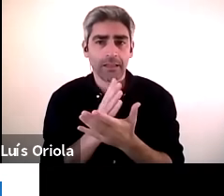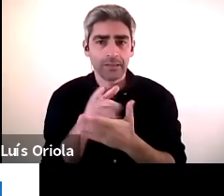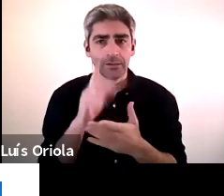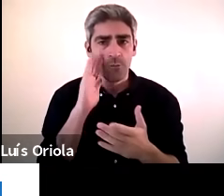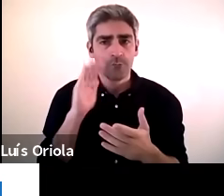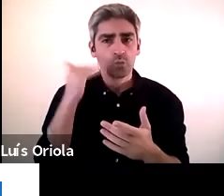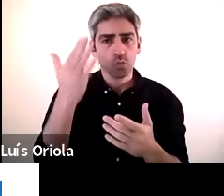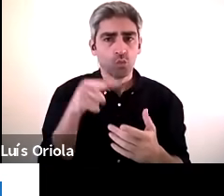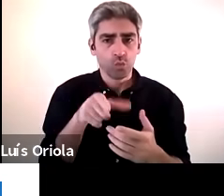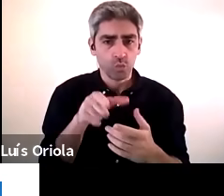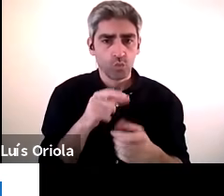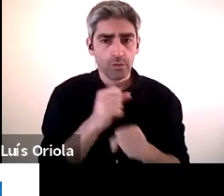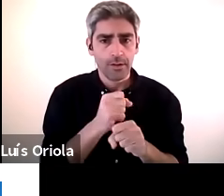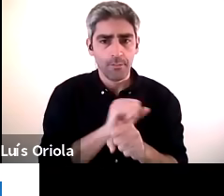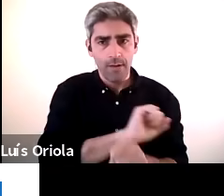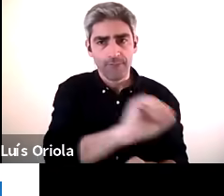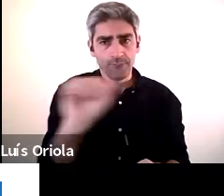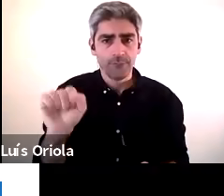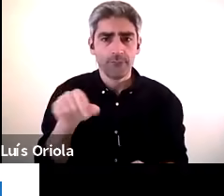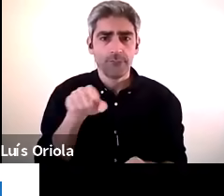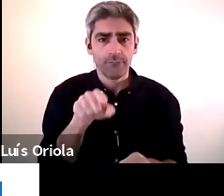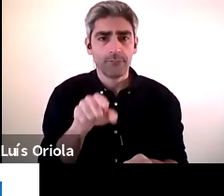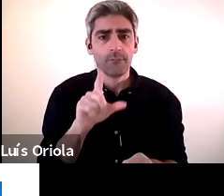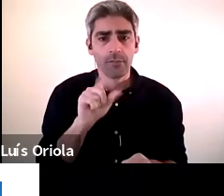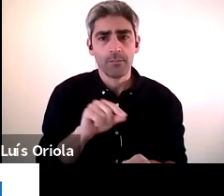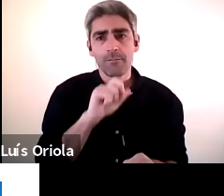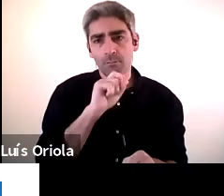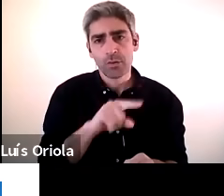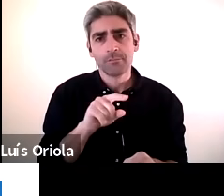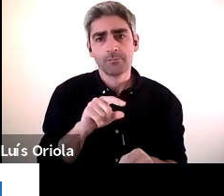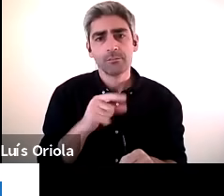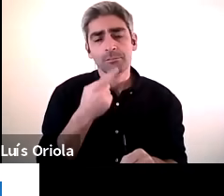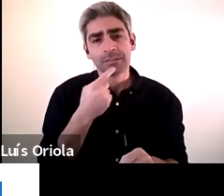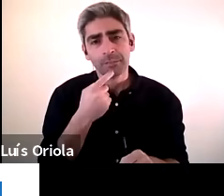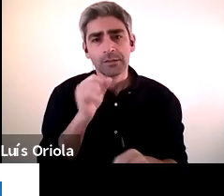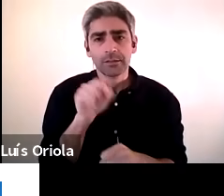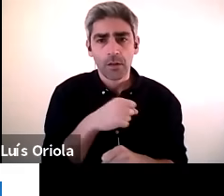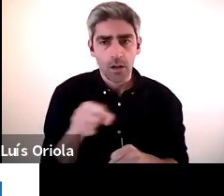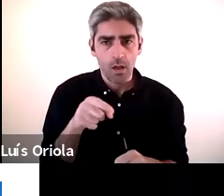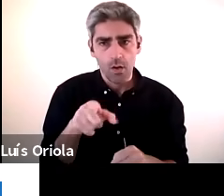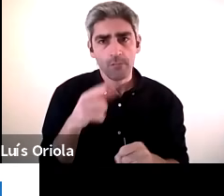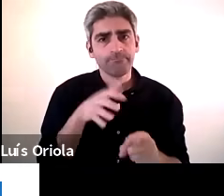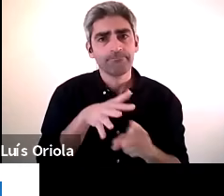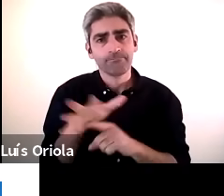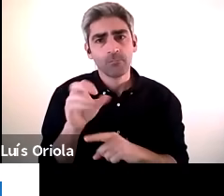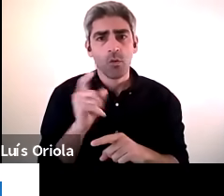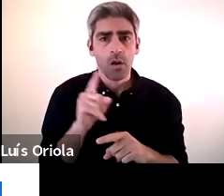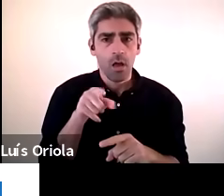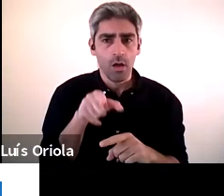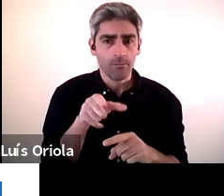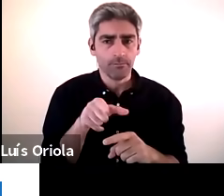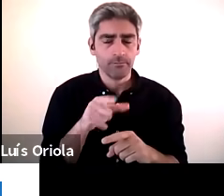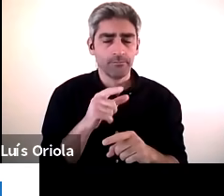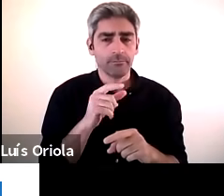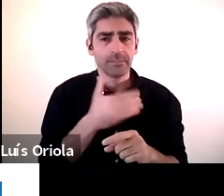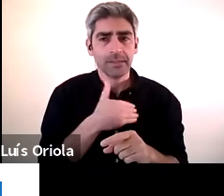futuro do posto de trabalho é algo que podemos todos perceber que o impacto que isto gera em termos